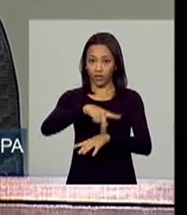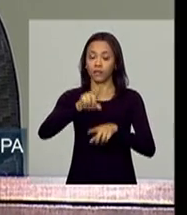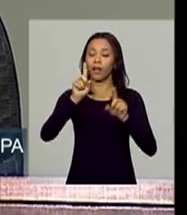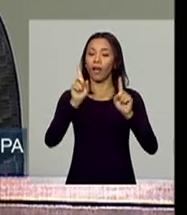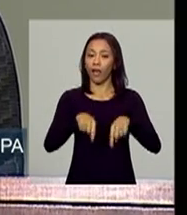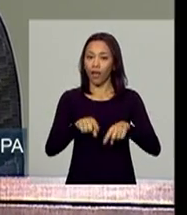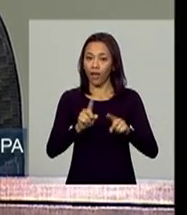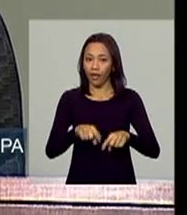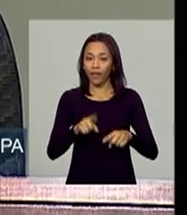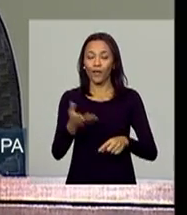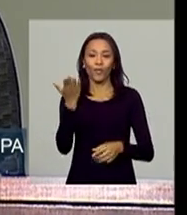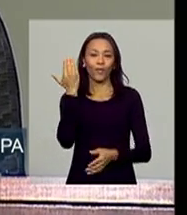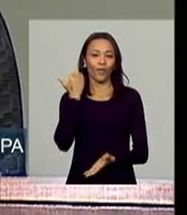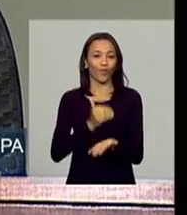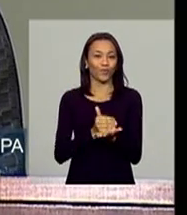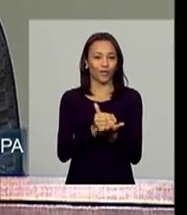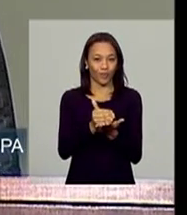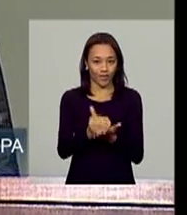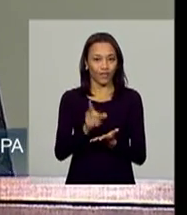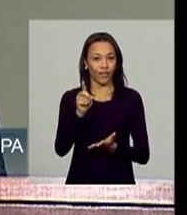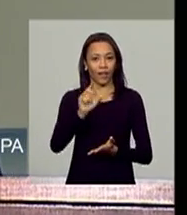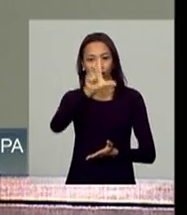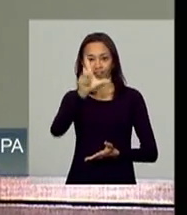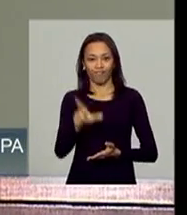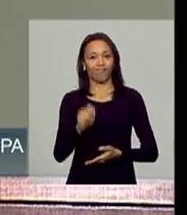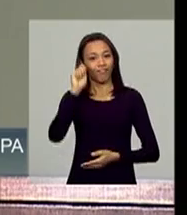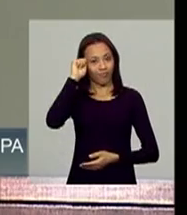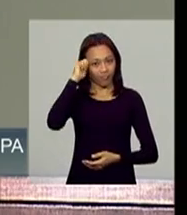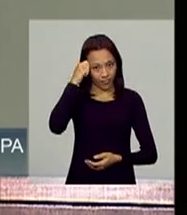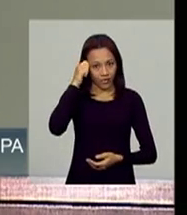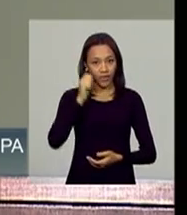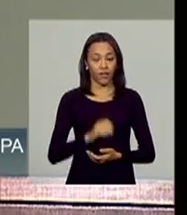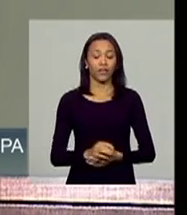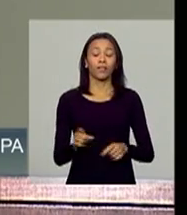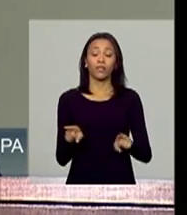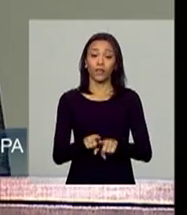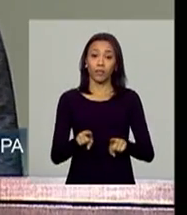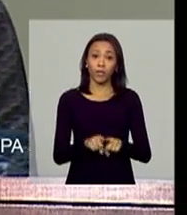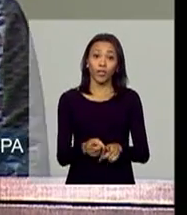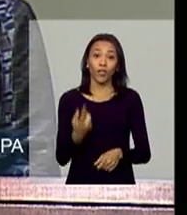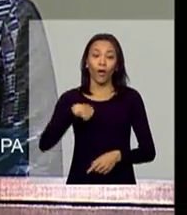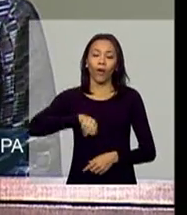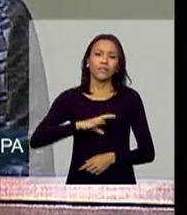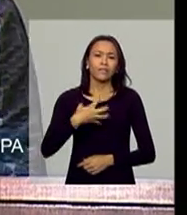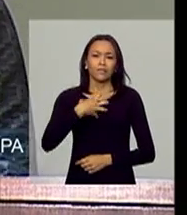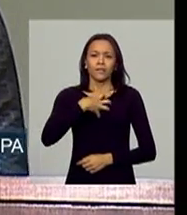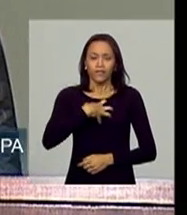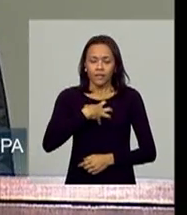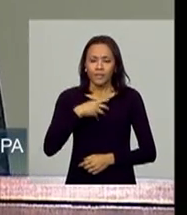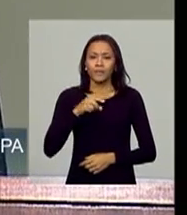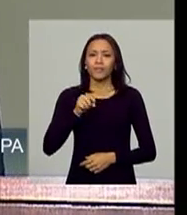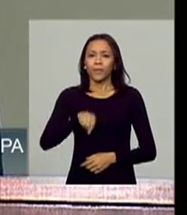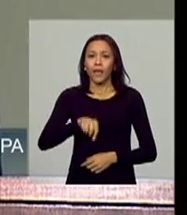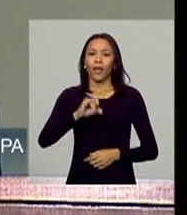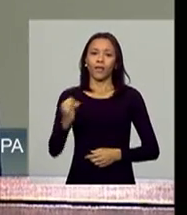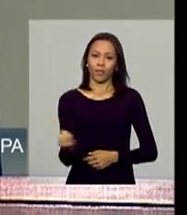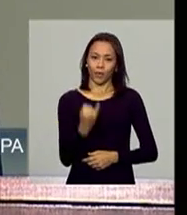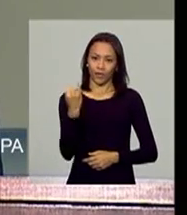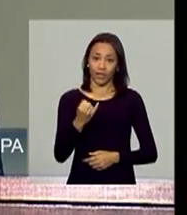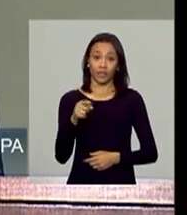nossa origem africana. Pesou também para nós a importância dessa